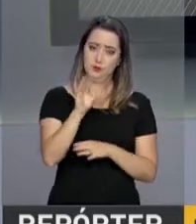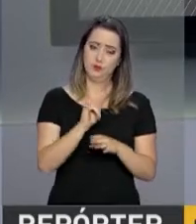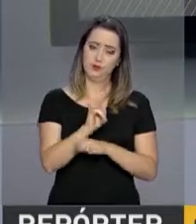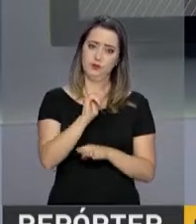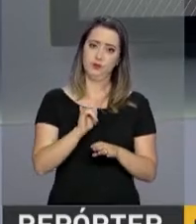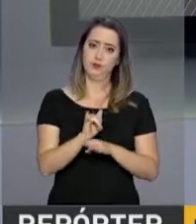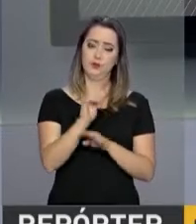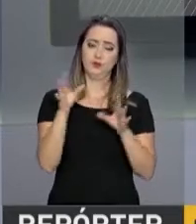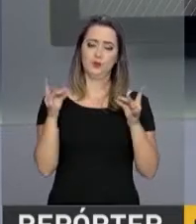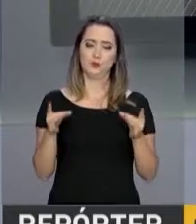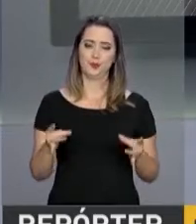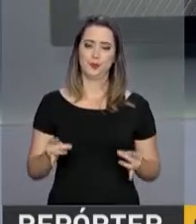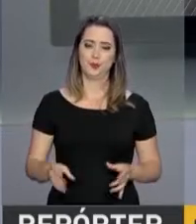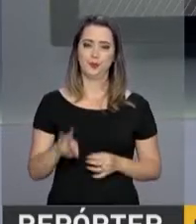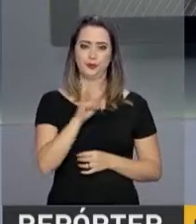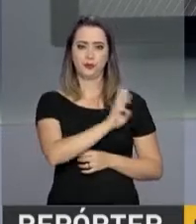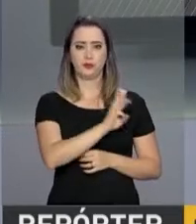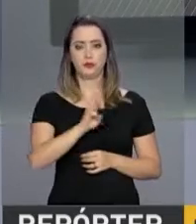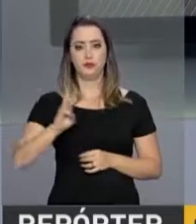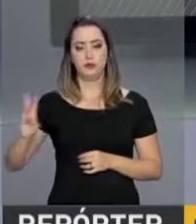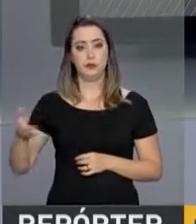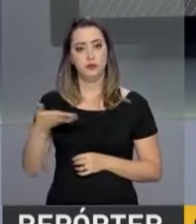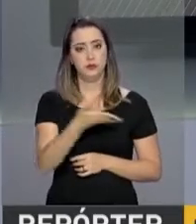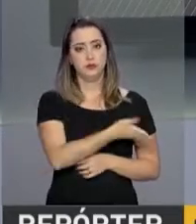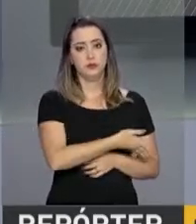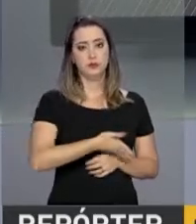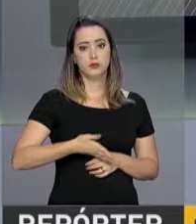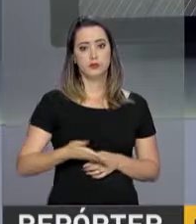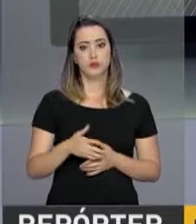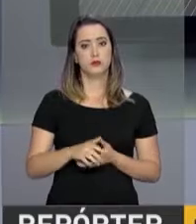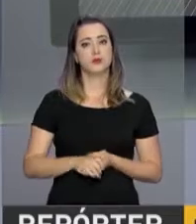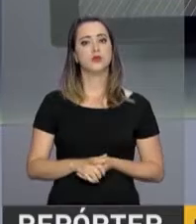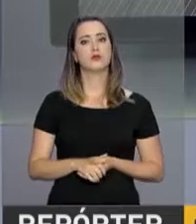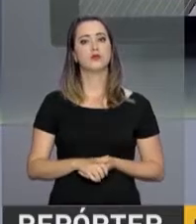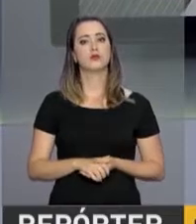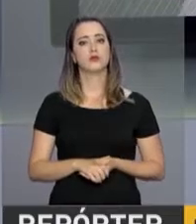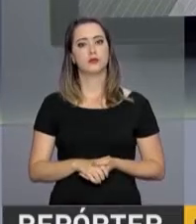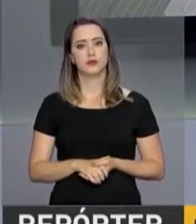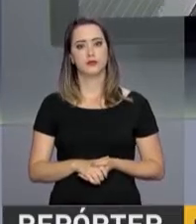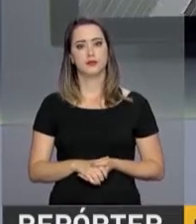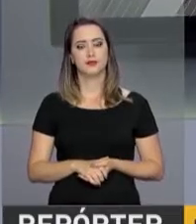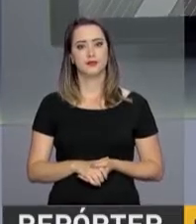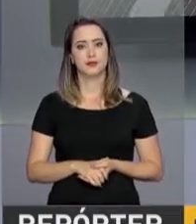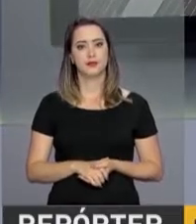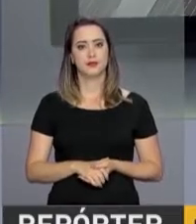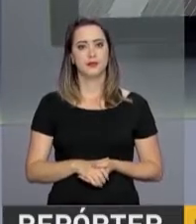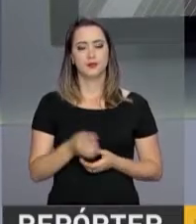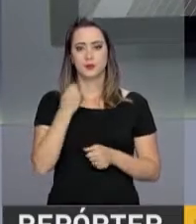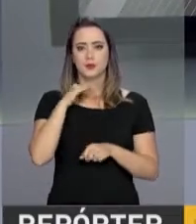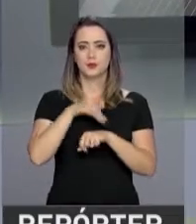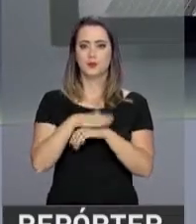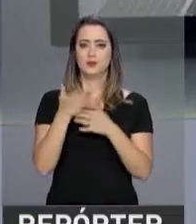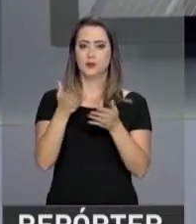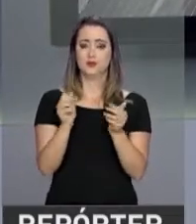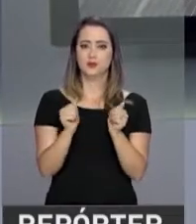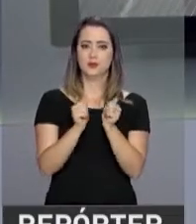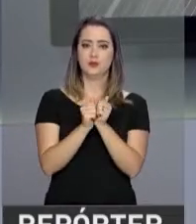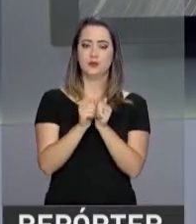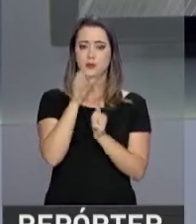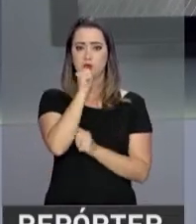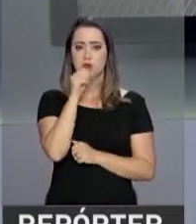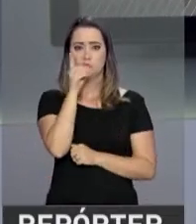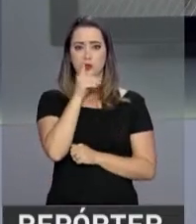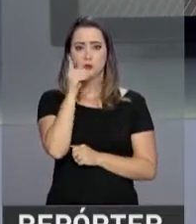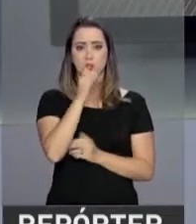rever as reportagens do youtube e toda a nossa programação também está na página da nbr na internet uma boa noite pra você um ótimo